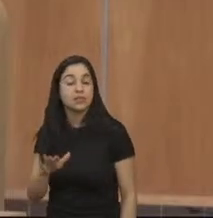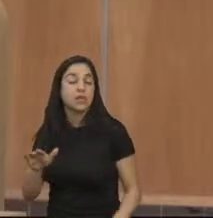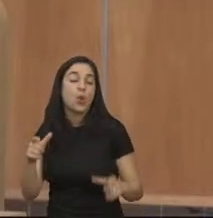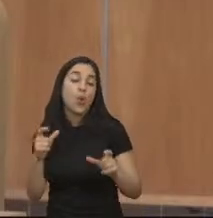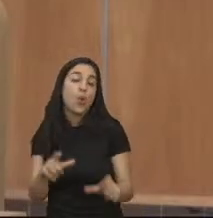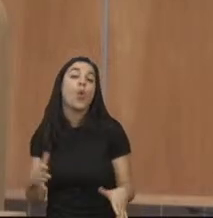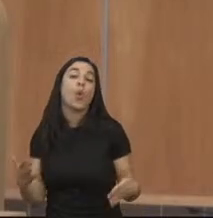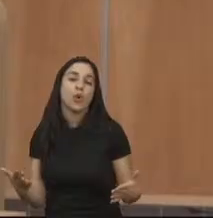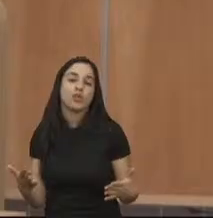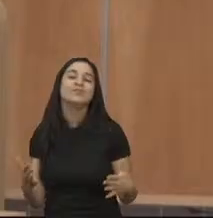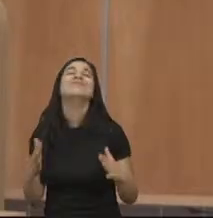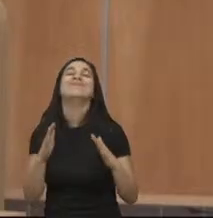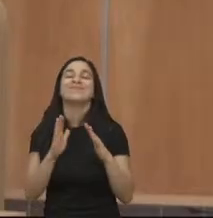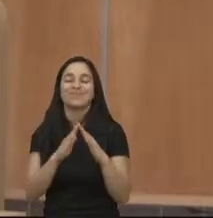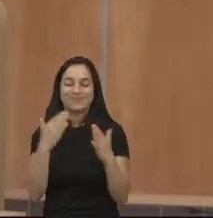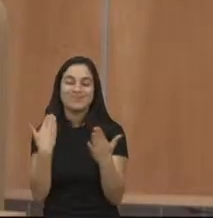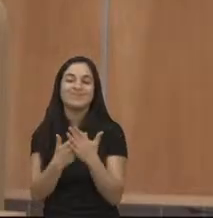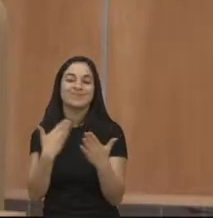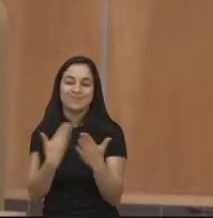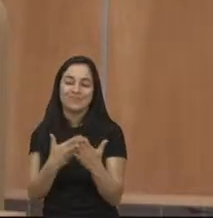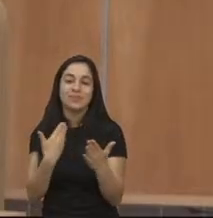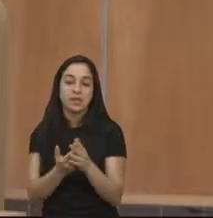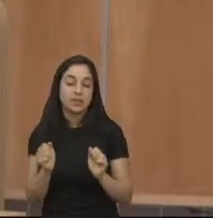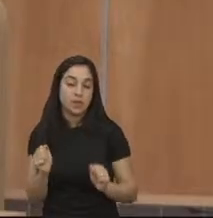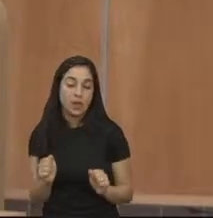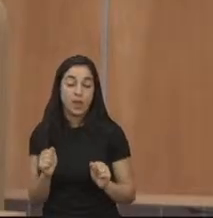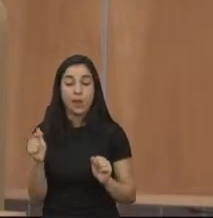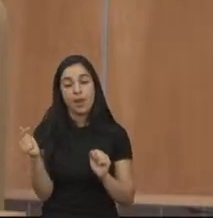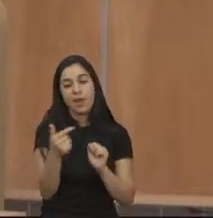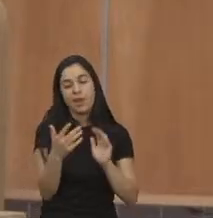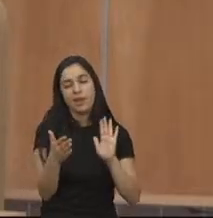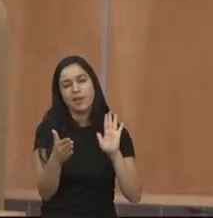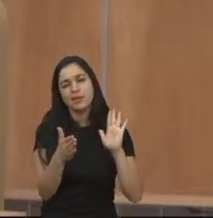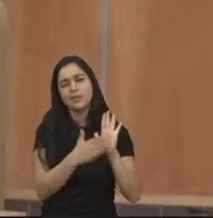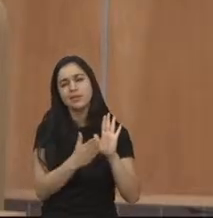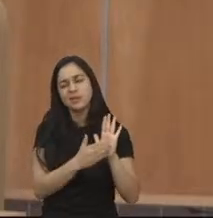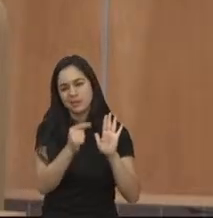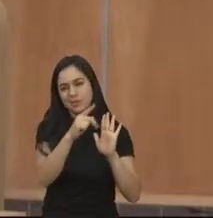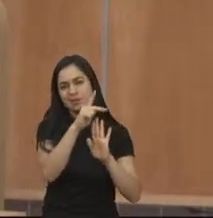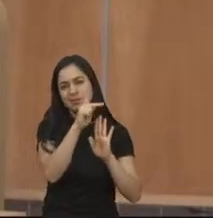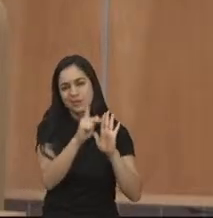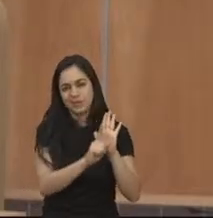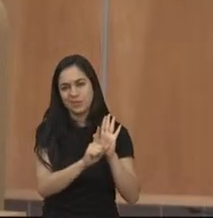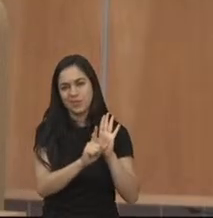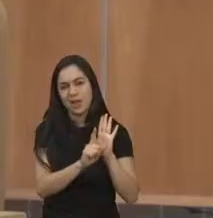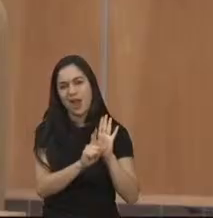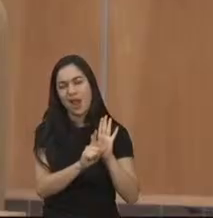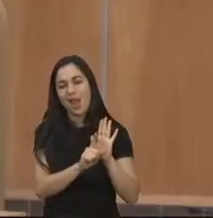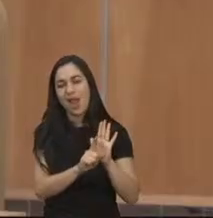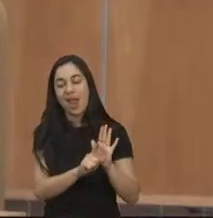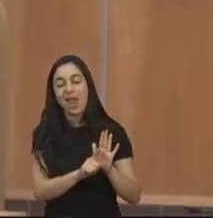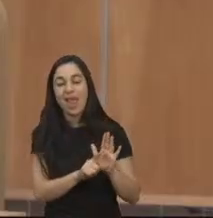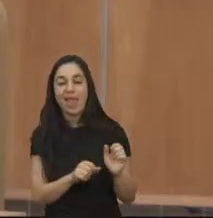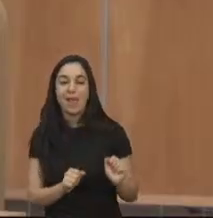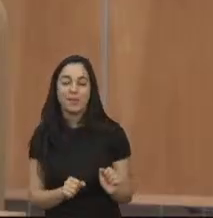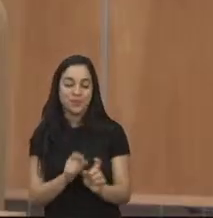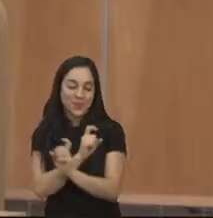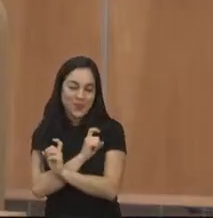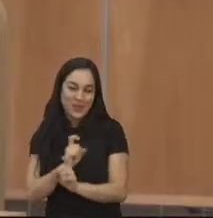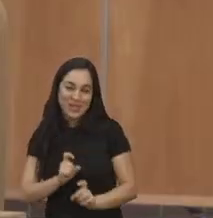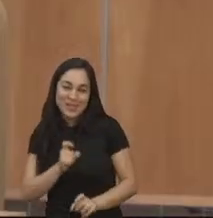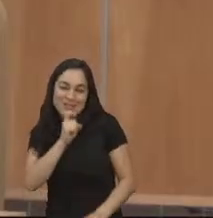de aula. Então, esse programa Agente Mirim é uma maneira da gente